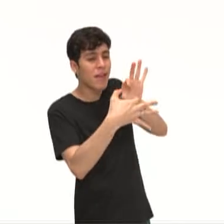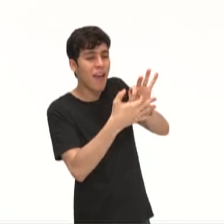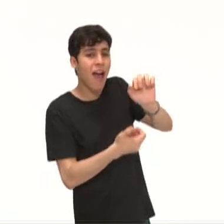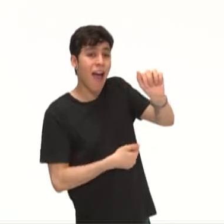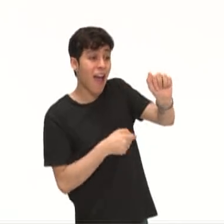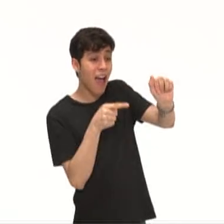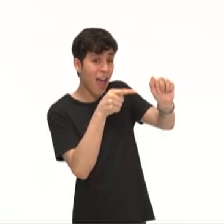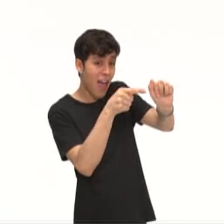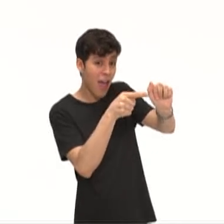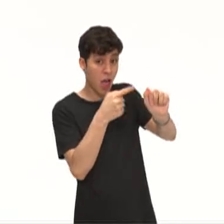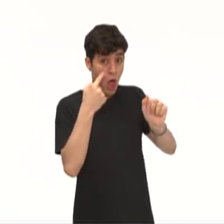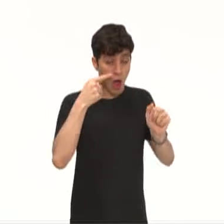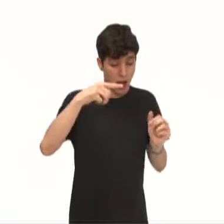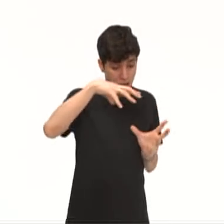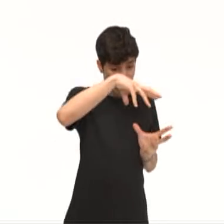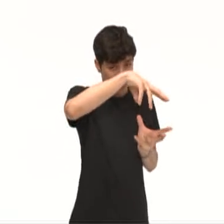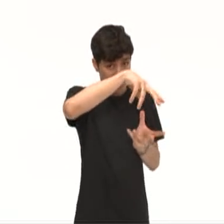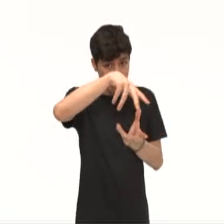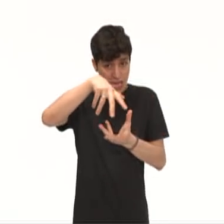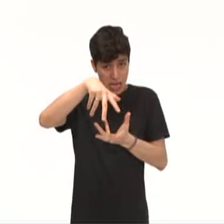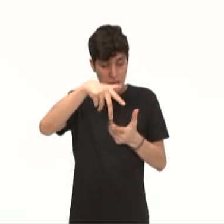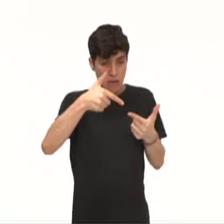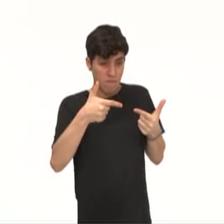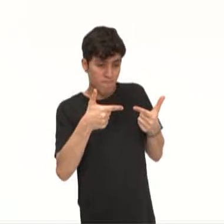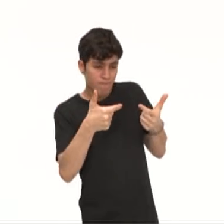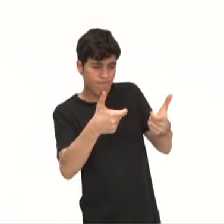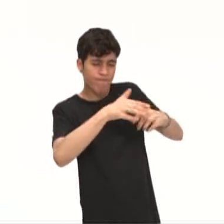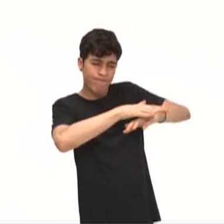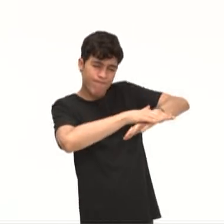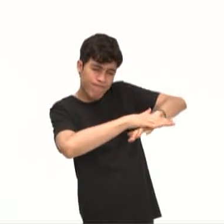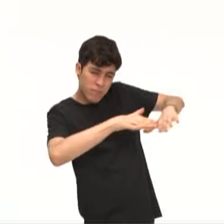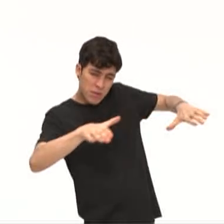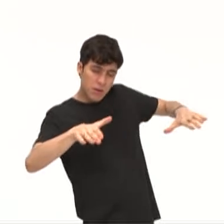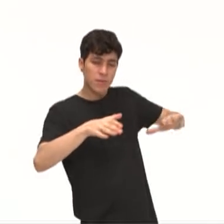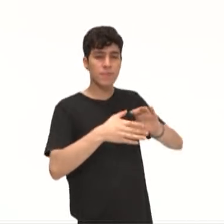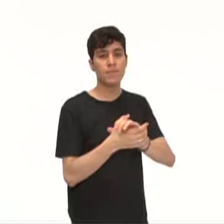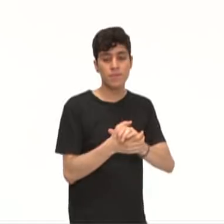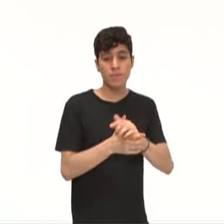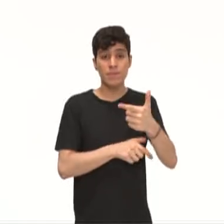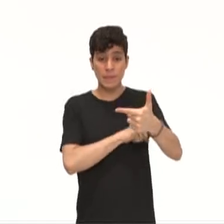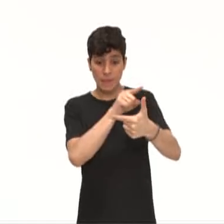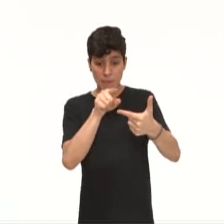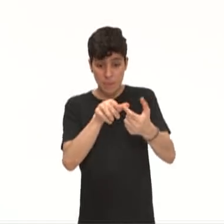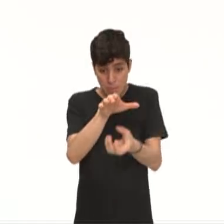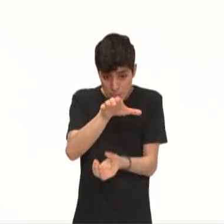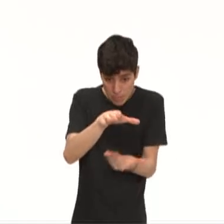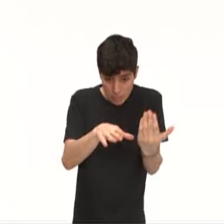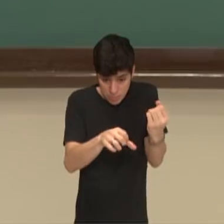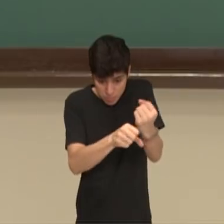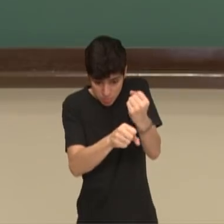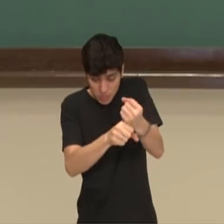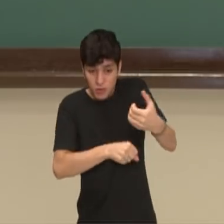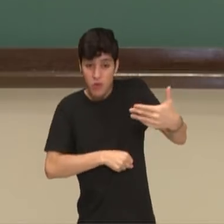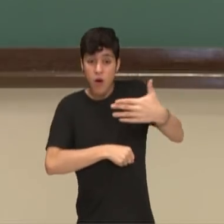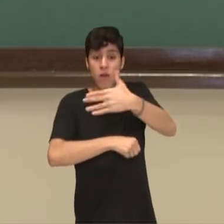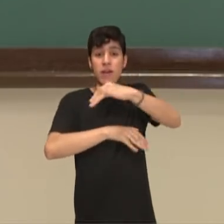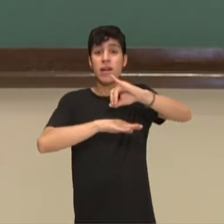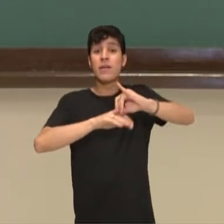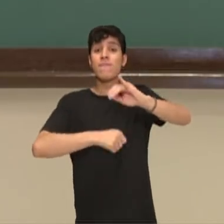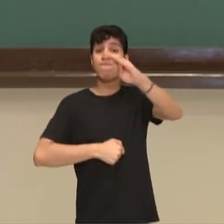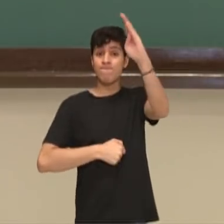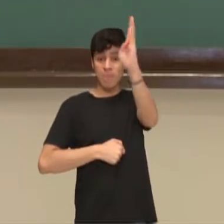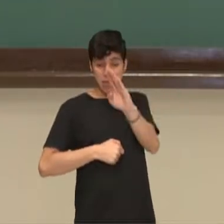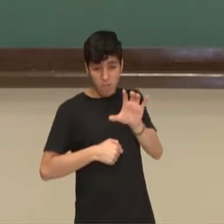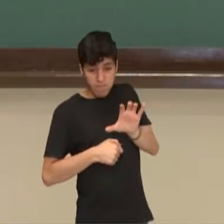da Segunda Guerra Mundial, que era a Guerra Mundial mais recente, e a construção da nova capital do Brasil, foram um dos